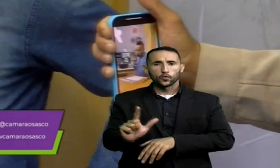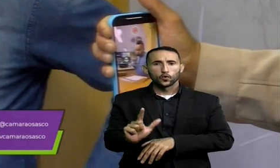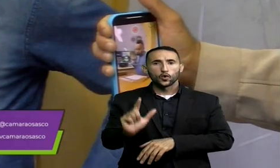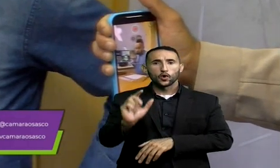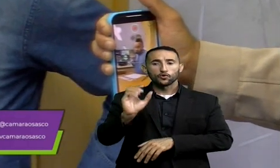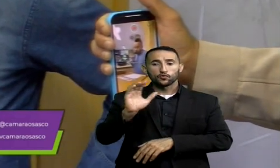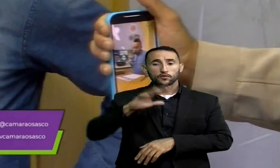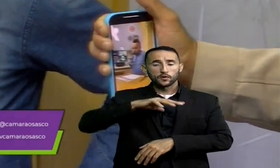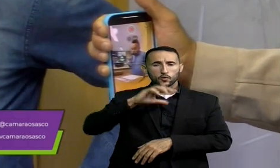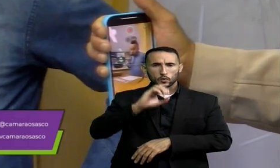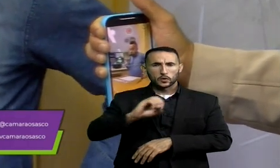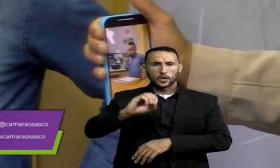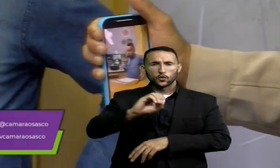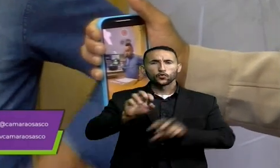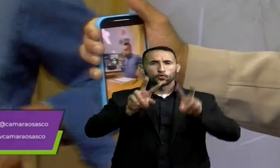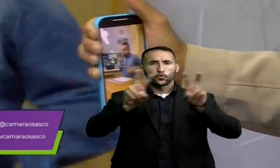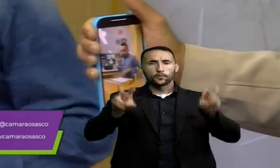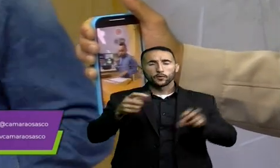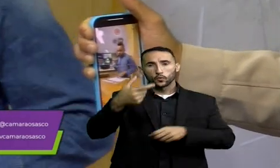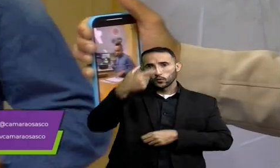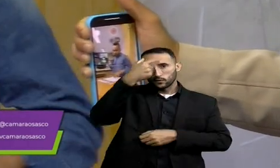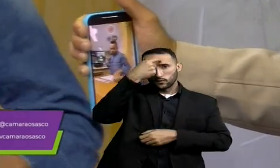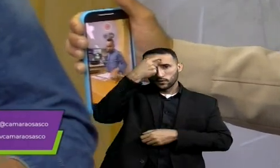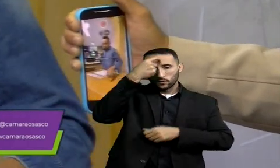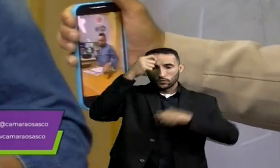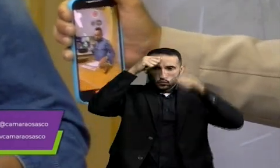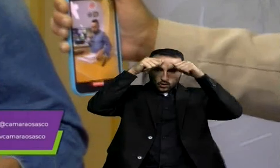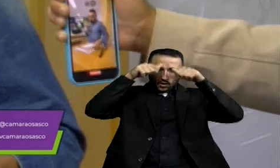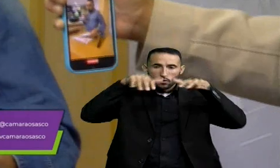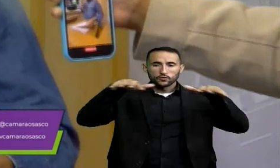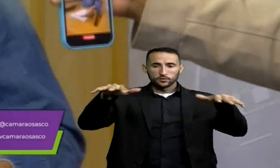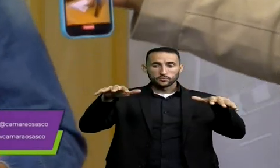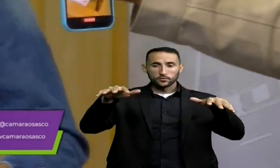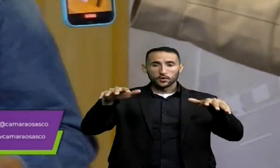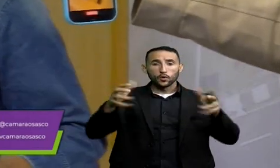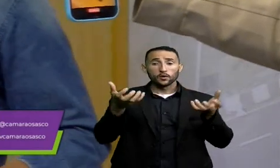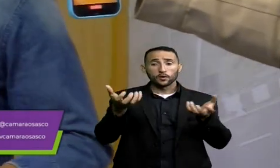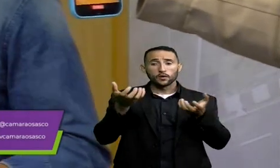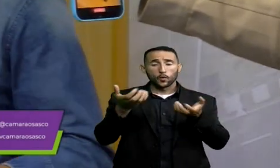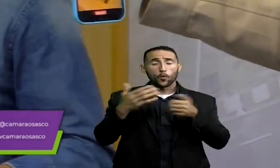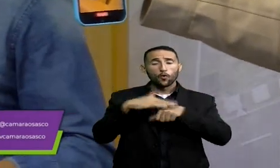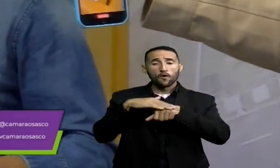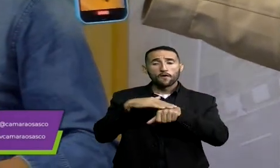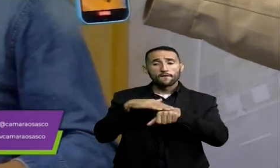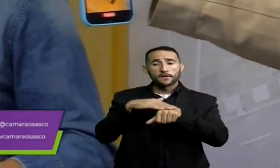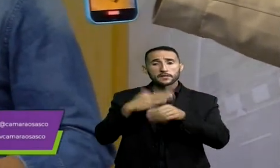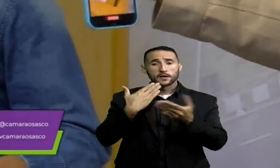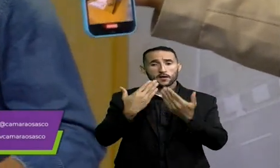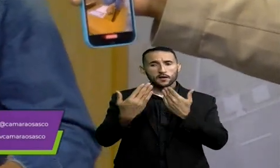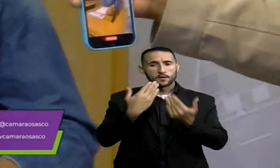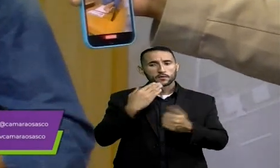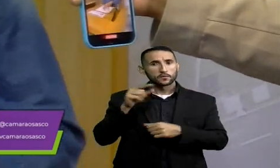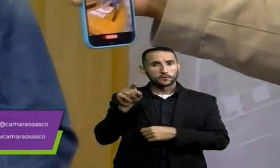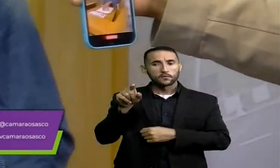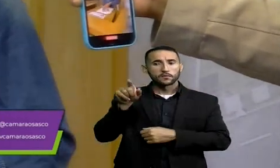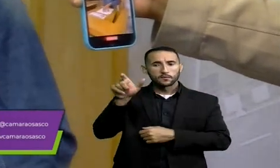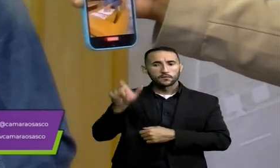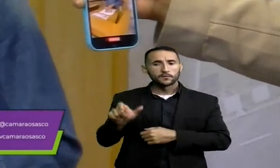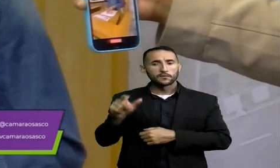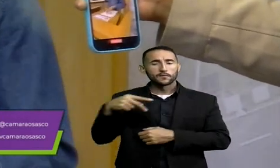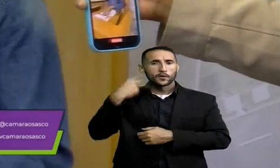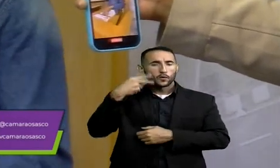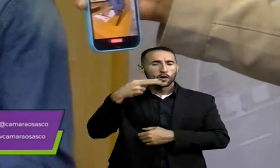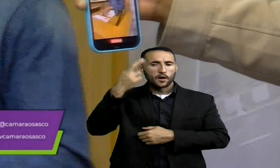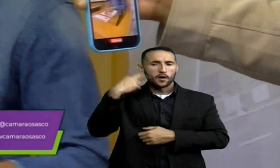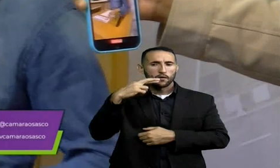forma de conscientização sobre o autismo eu queria falar com o vereador que como a gente falou aqui que o autismo